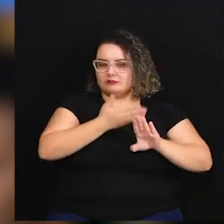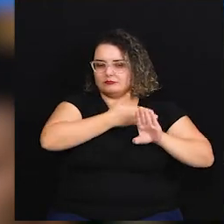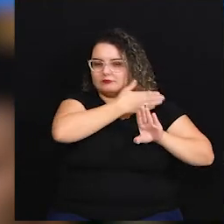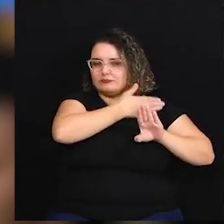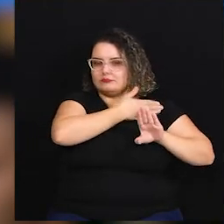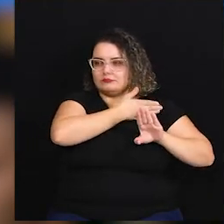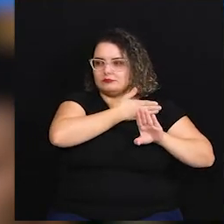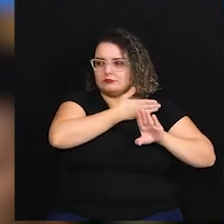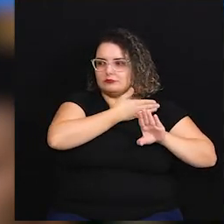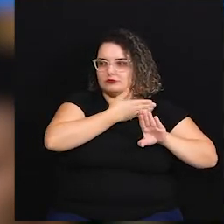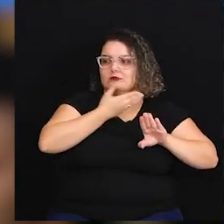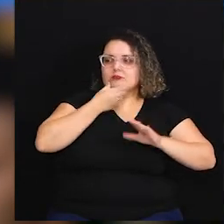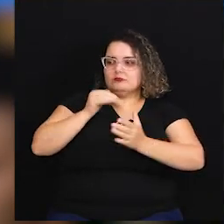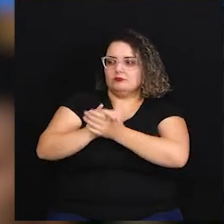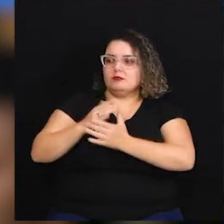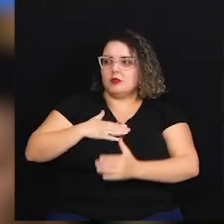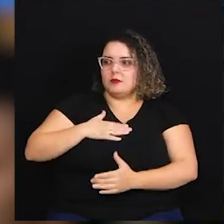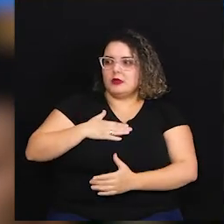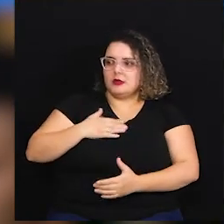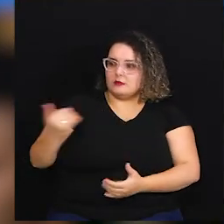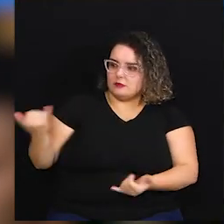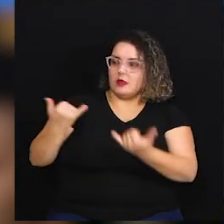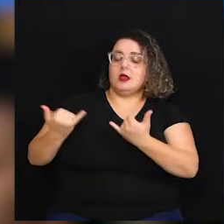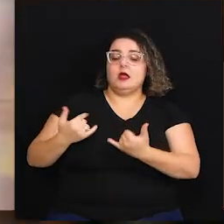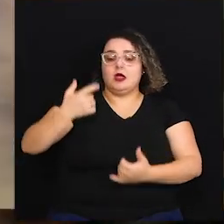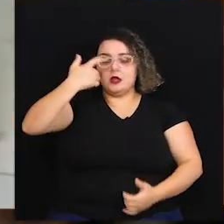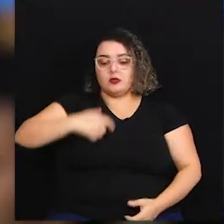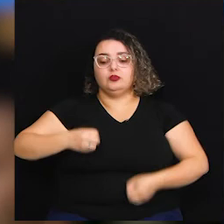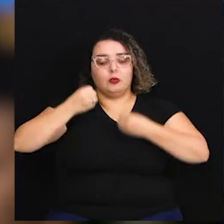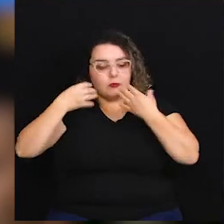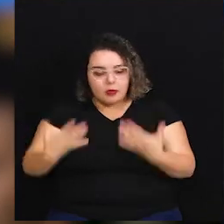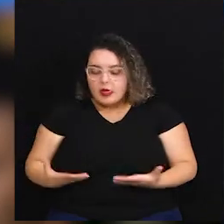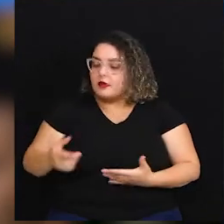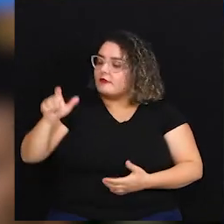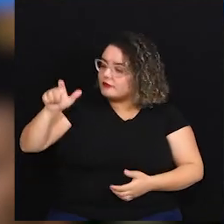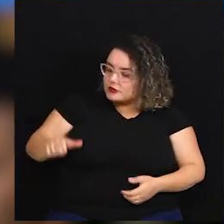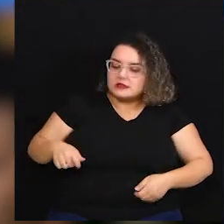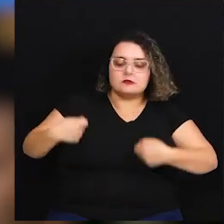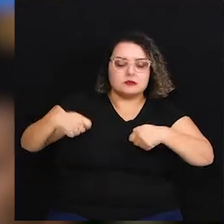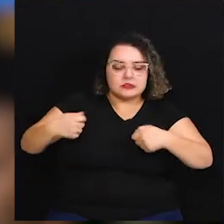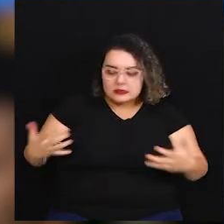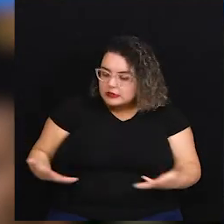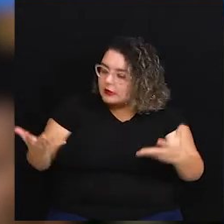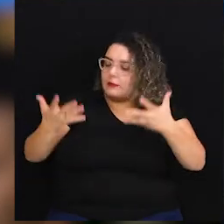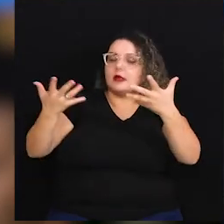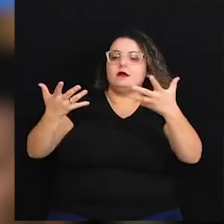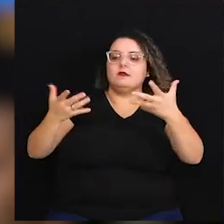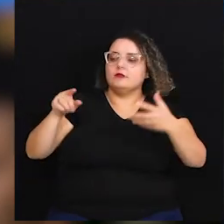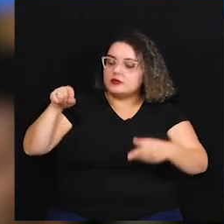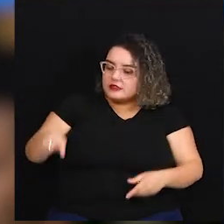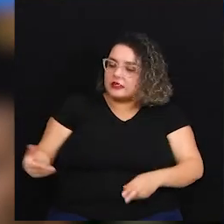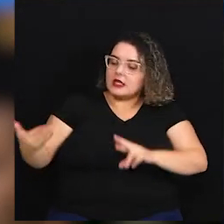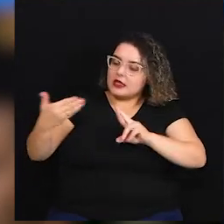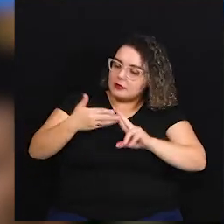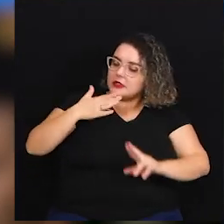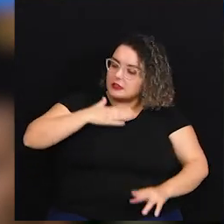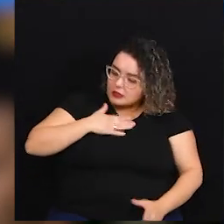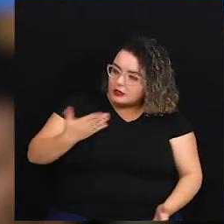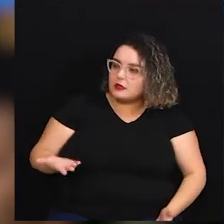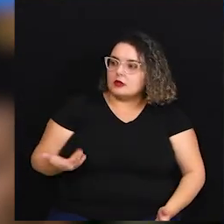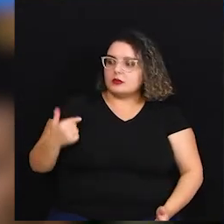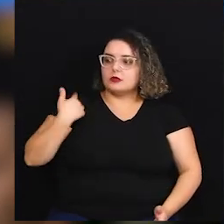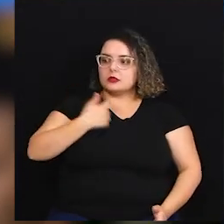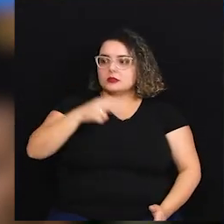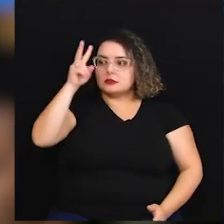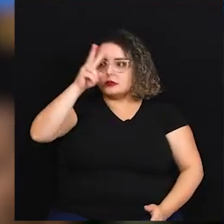Cris, bora, vamos levantar, porque eu tô bem, eu quero que você fique bem, você precisa me representar, sabe?